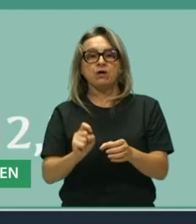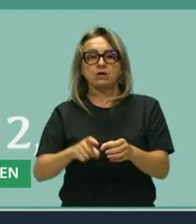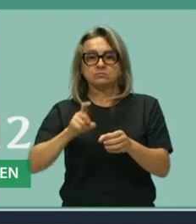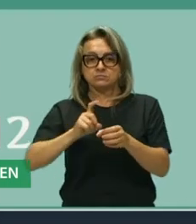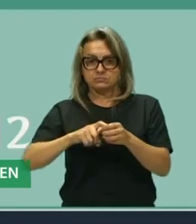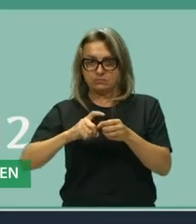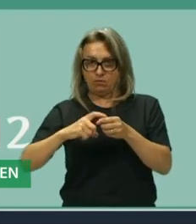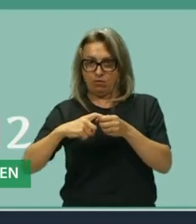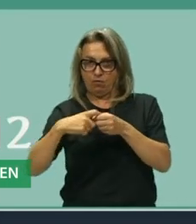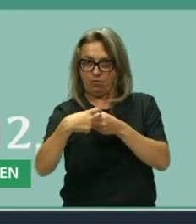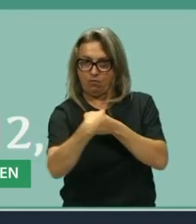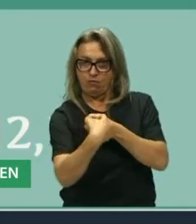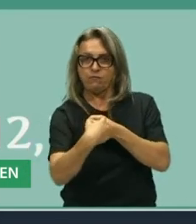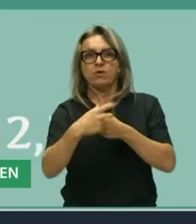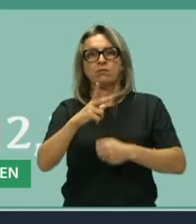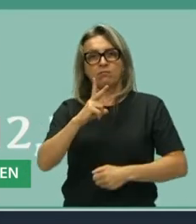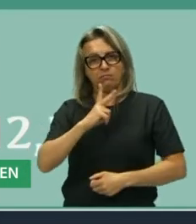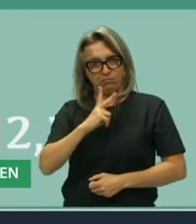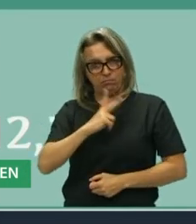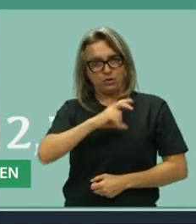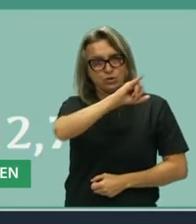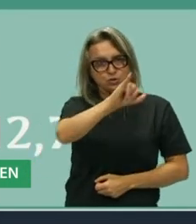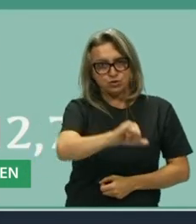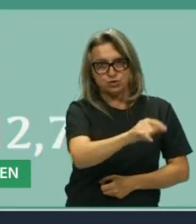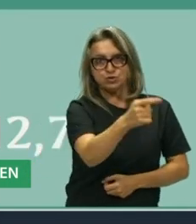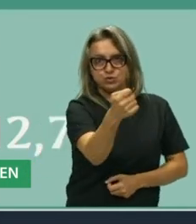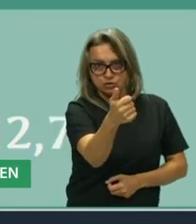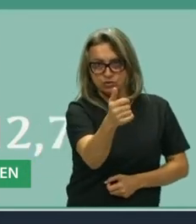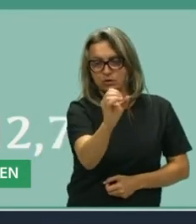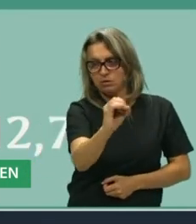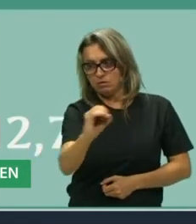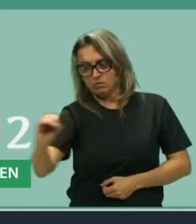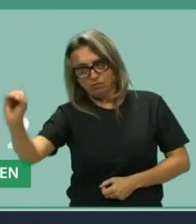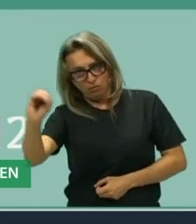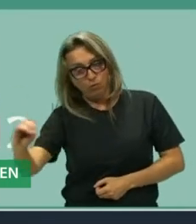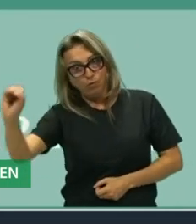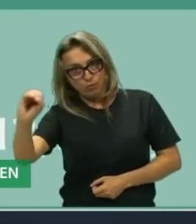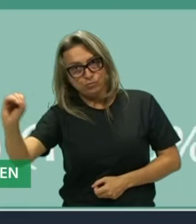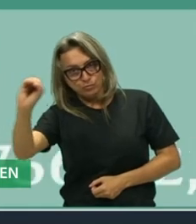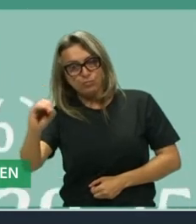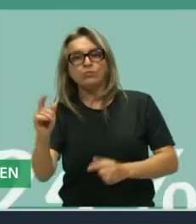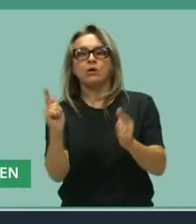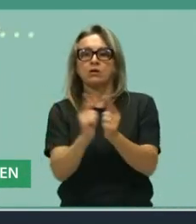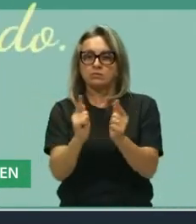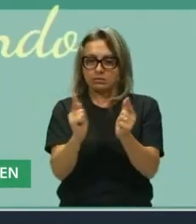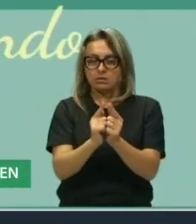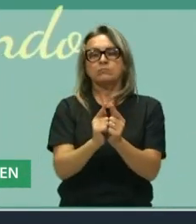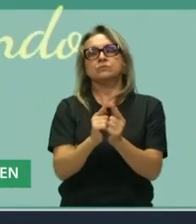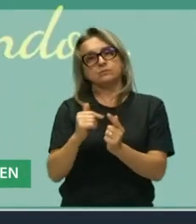neste período de janeiro a outubro, atendemos somente 29 mil.